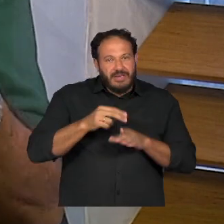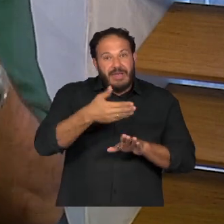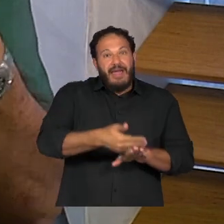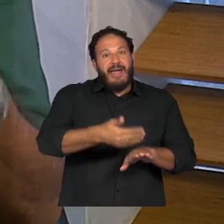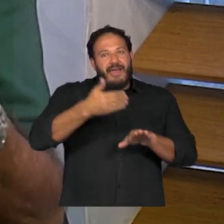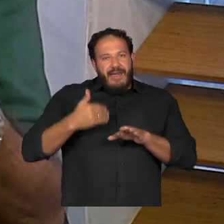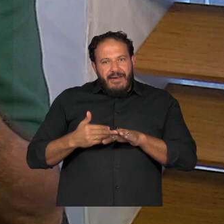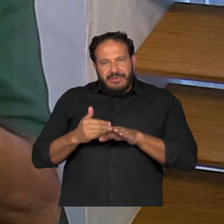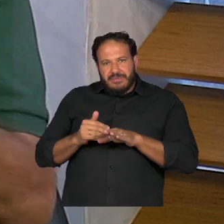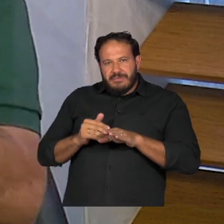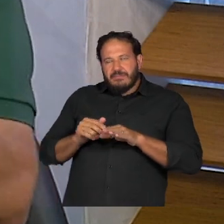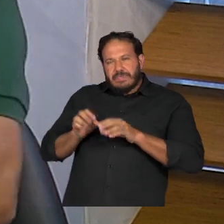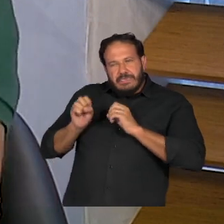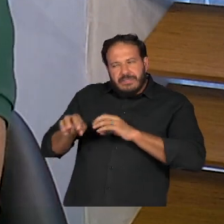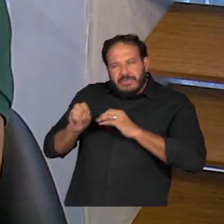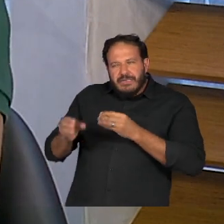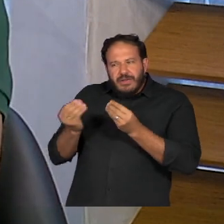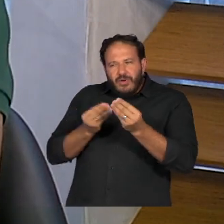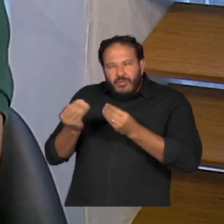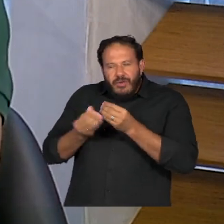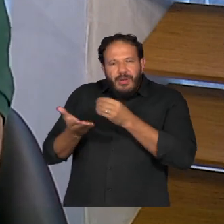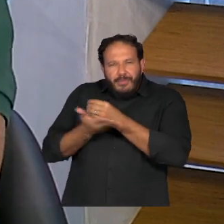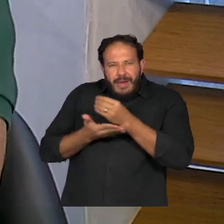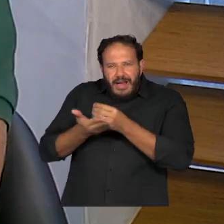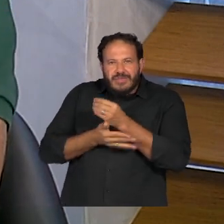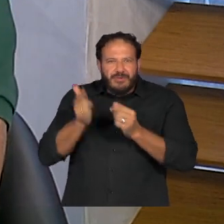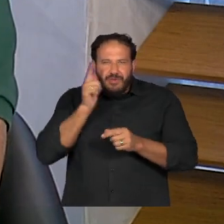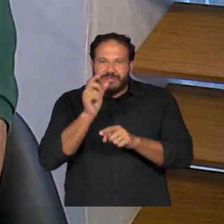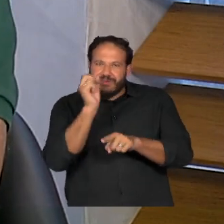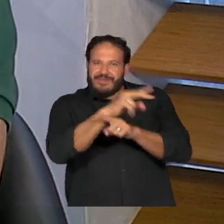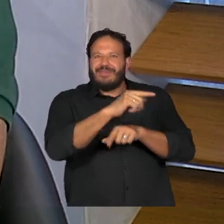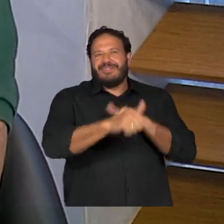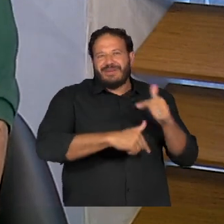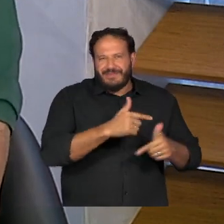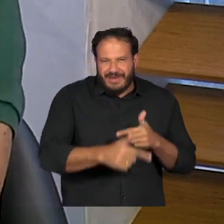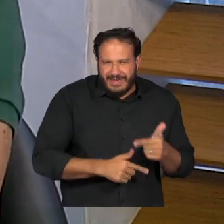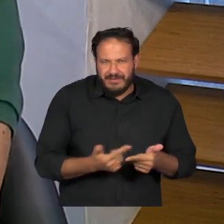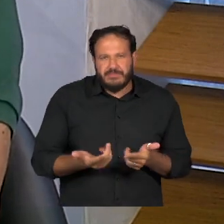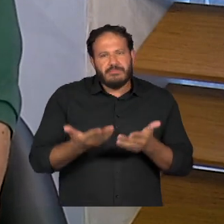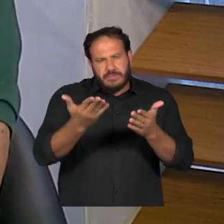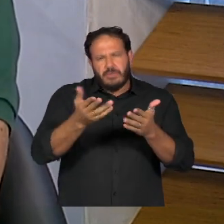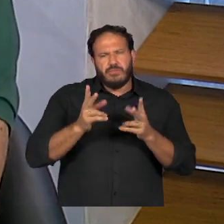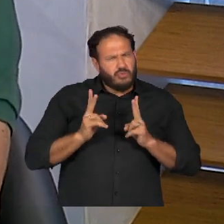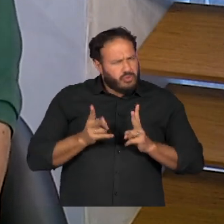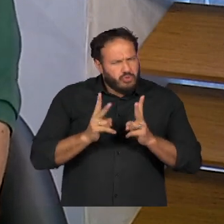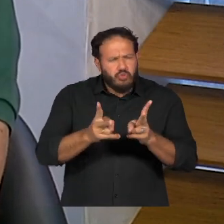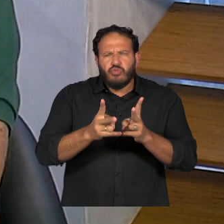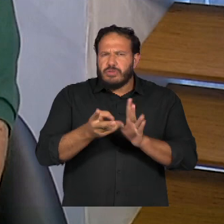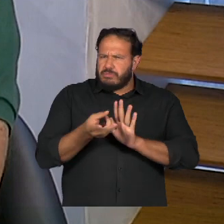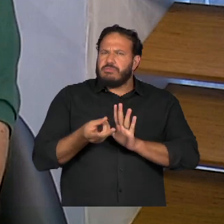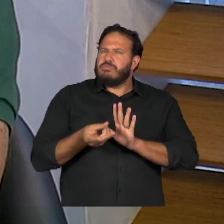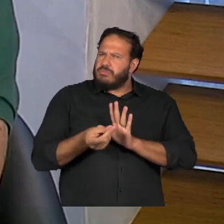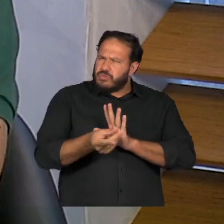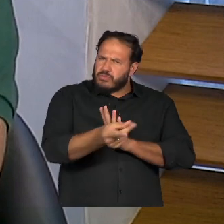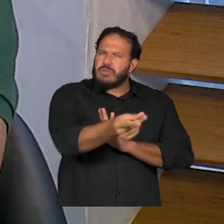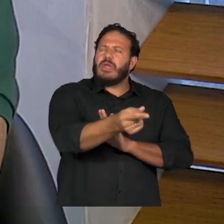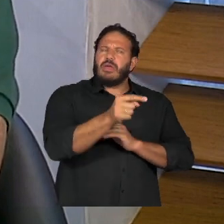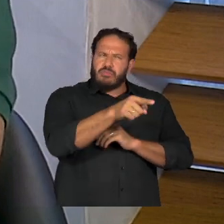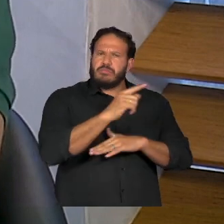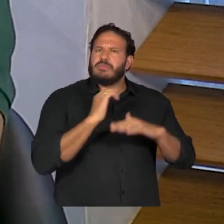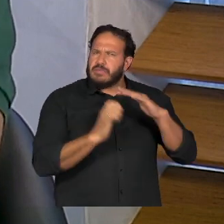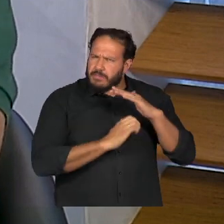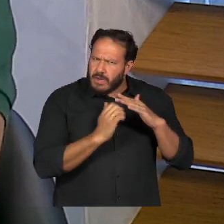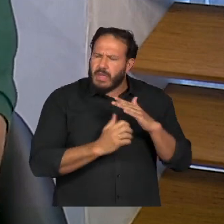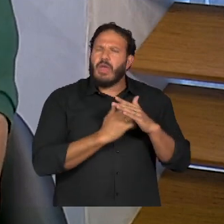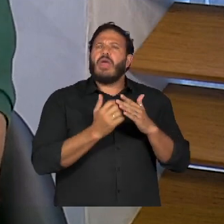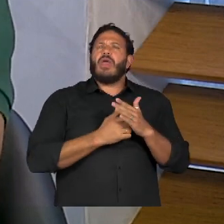emprego apoiado depois eh E com isso eles permanecem muito tempo na nas empresas e